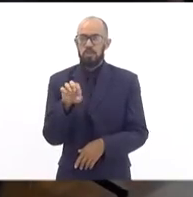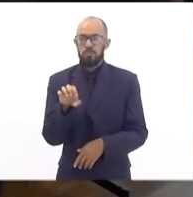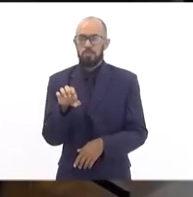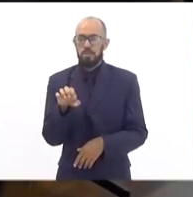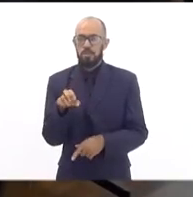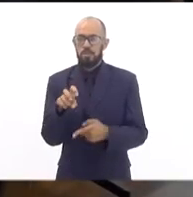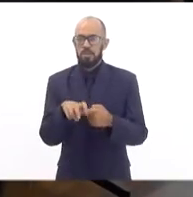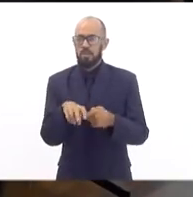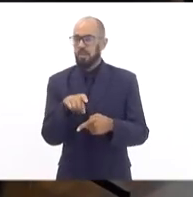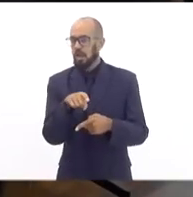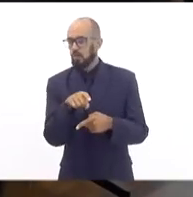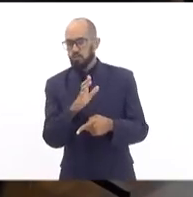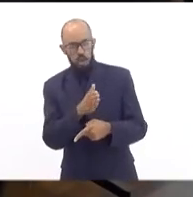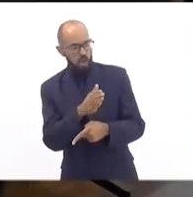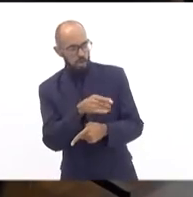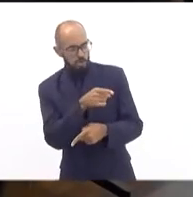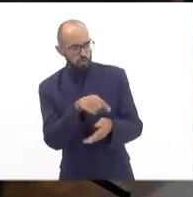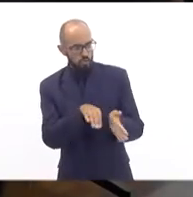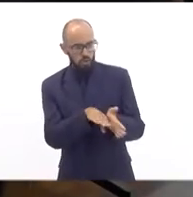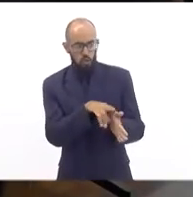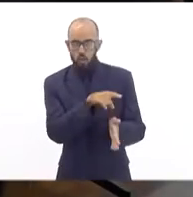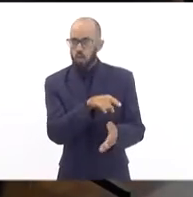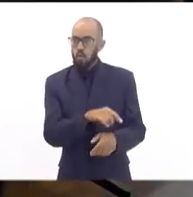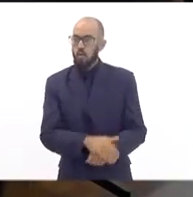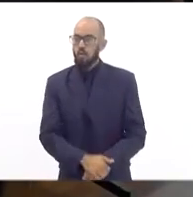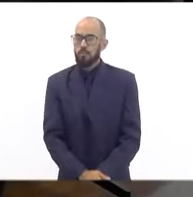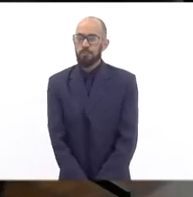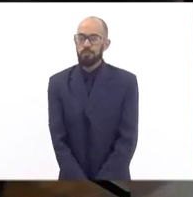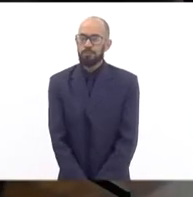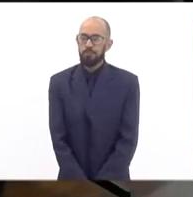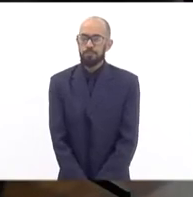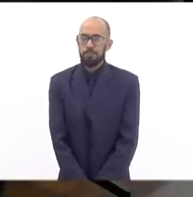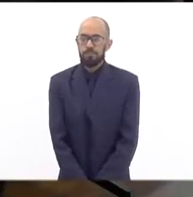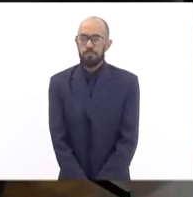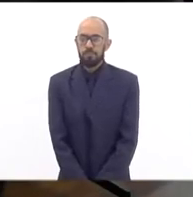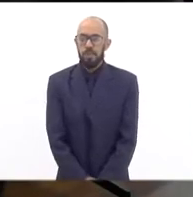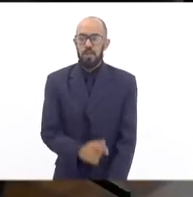já? Felipe Ramos chegou... que